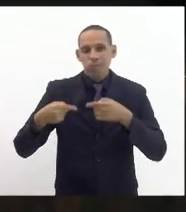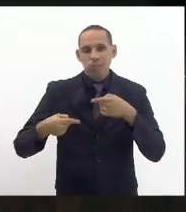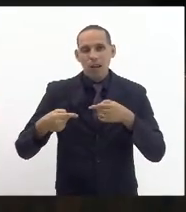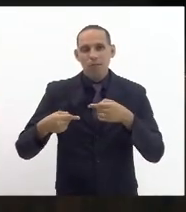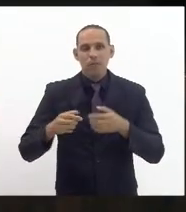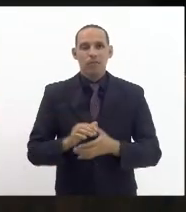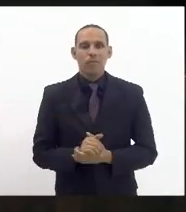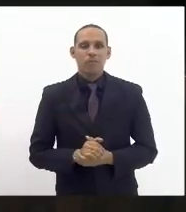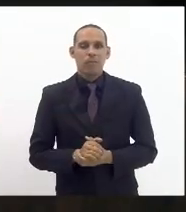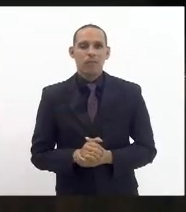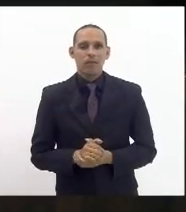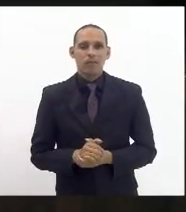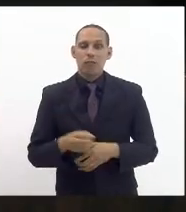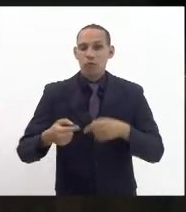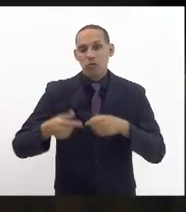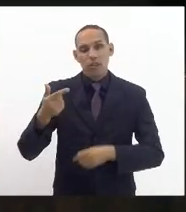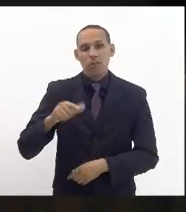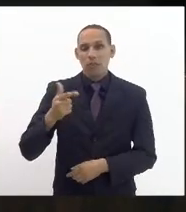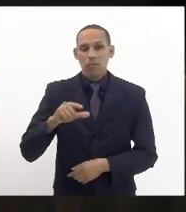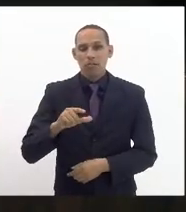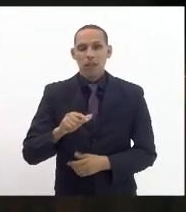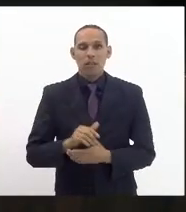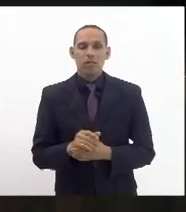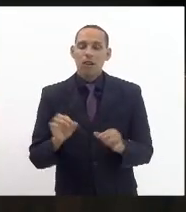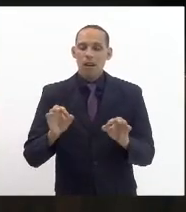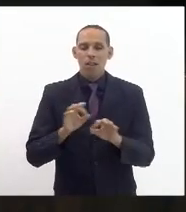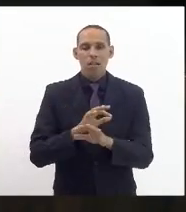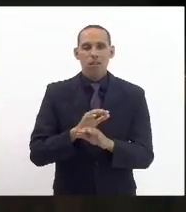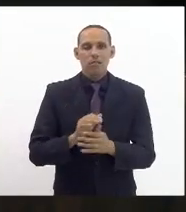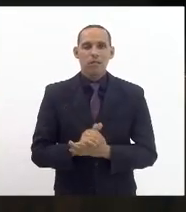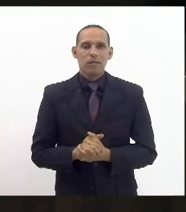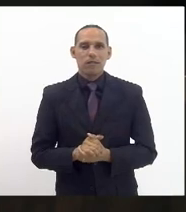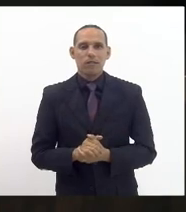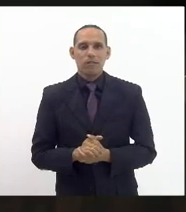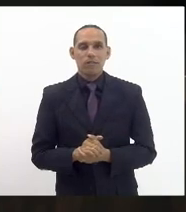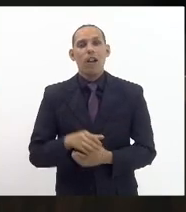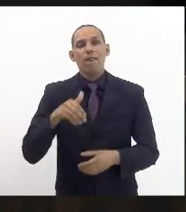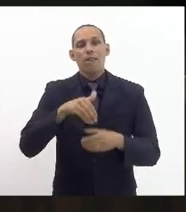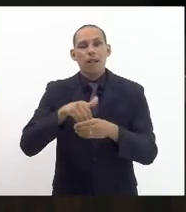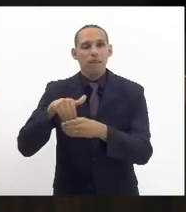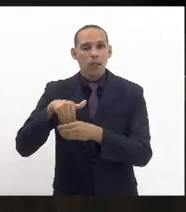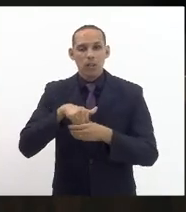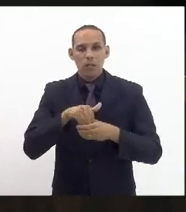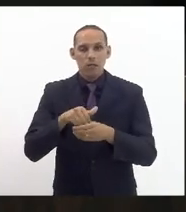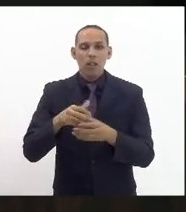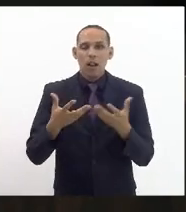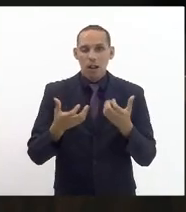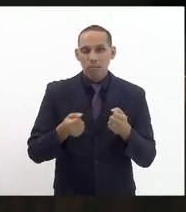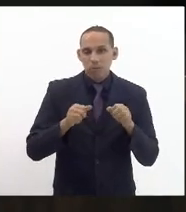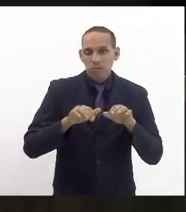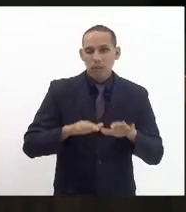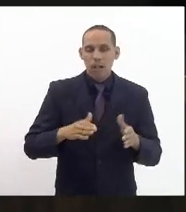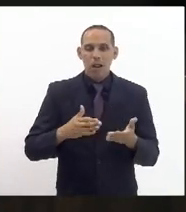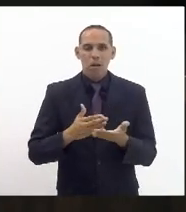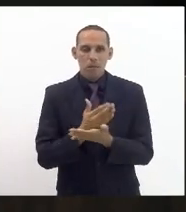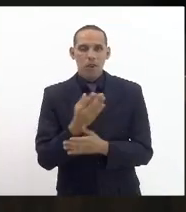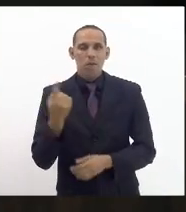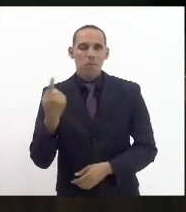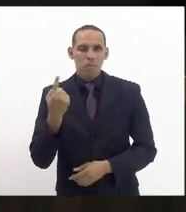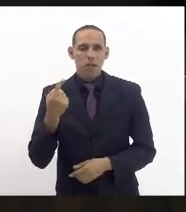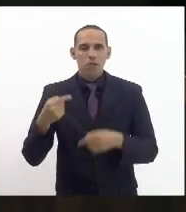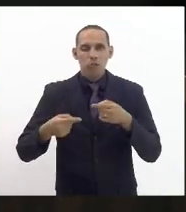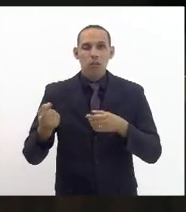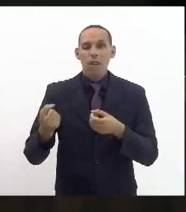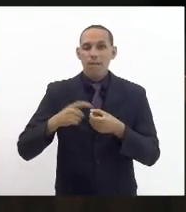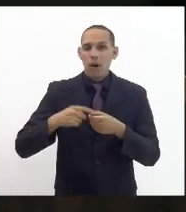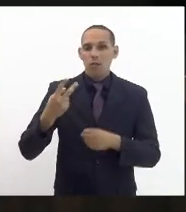discussão. Não havendo quem queira discutir, encerra a discussão em votação. Se os que aprovam permaneçam como estão aprovados em primeira,